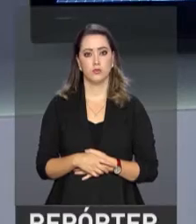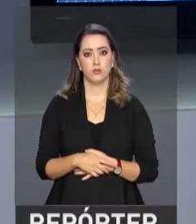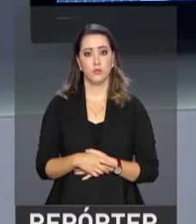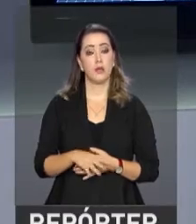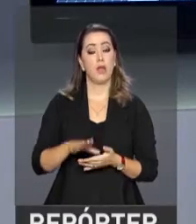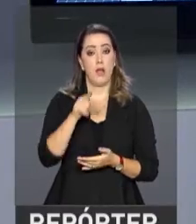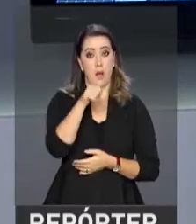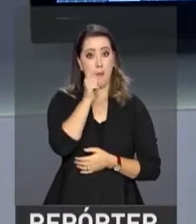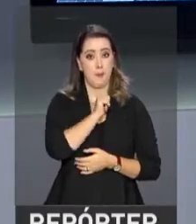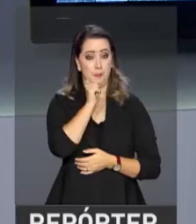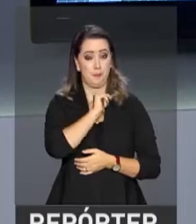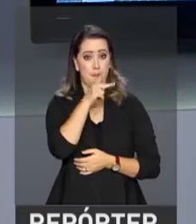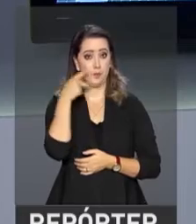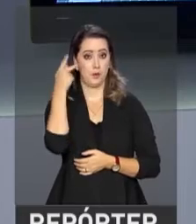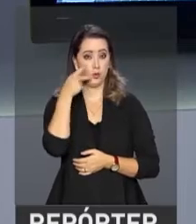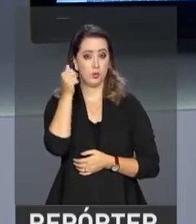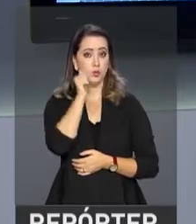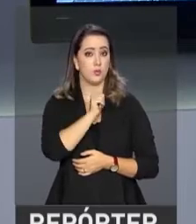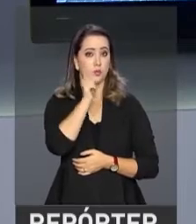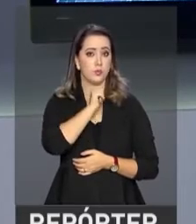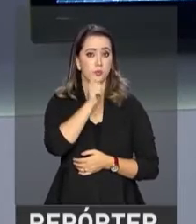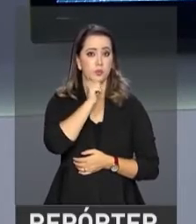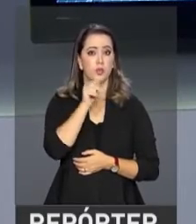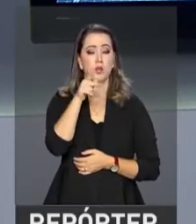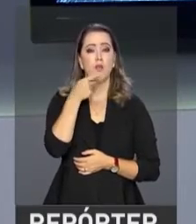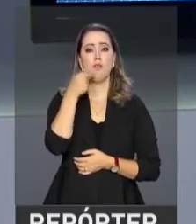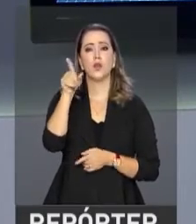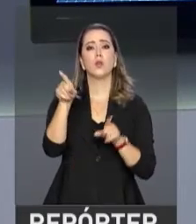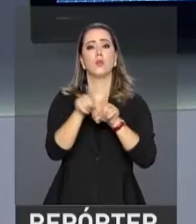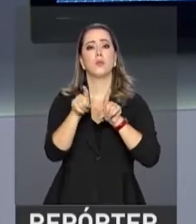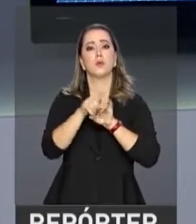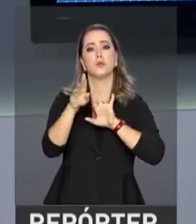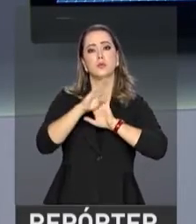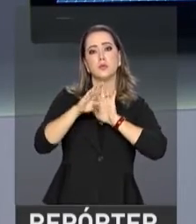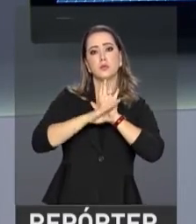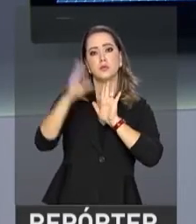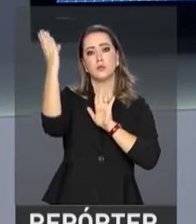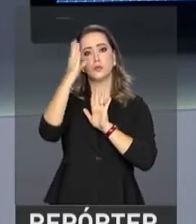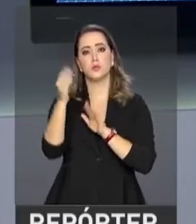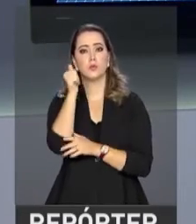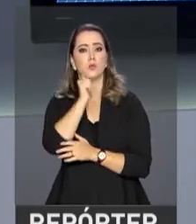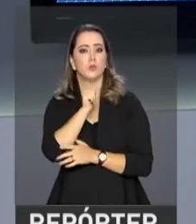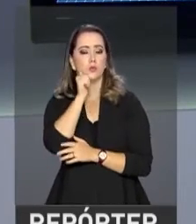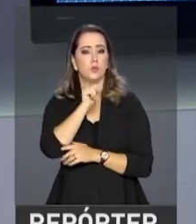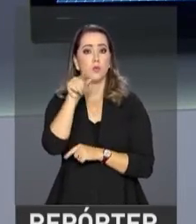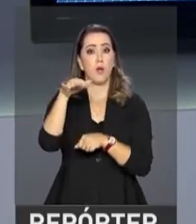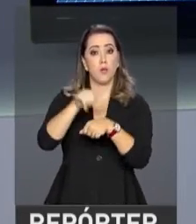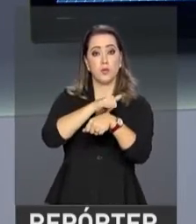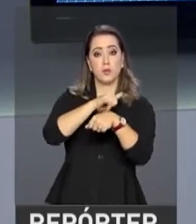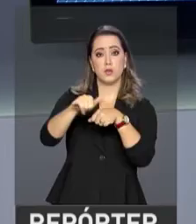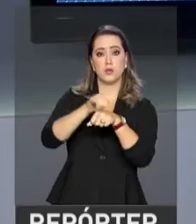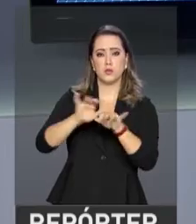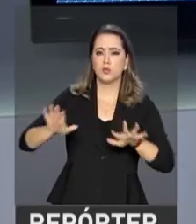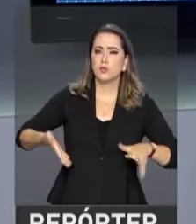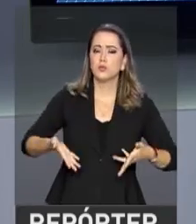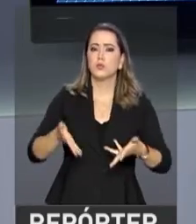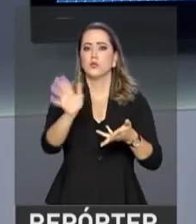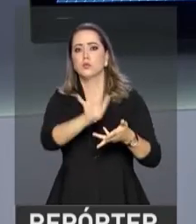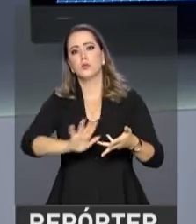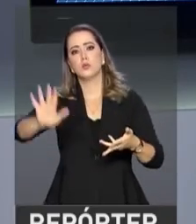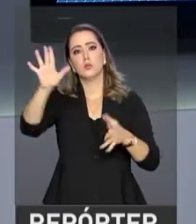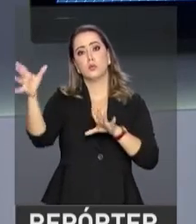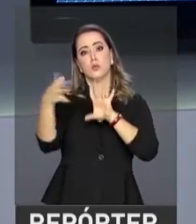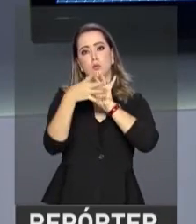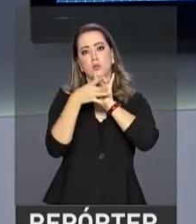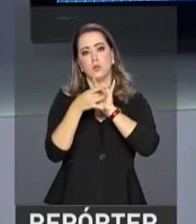secretária nacional de políticas para as mulheres fátima pelaes falou ainda sobre o projeto brasil mulher uma estratégia de mobilização nacional